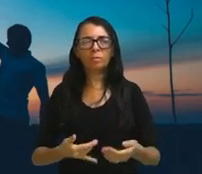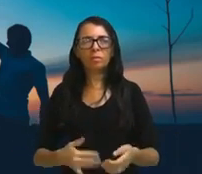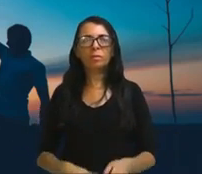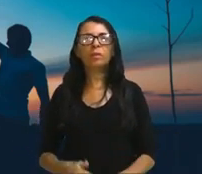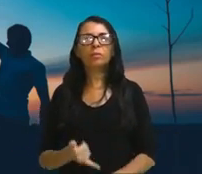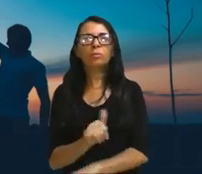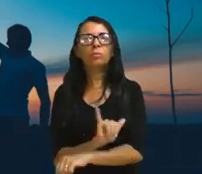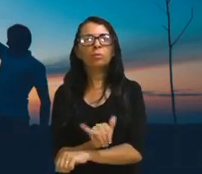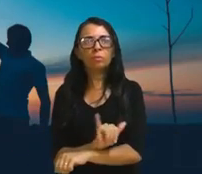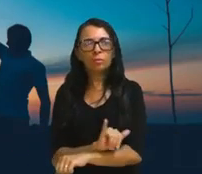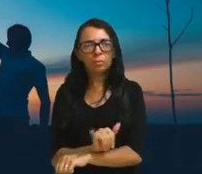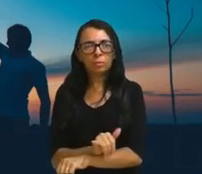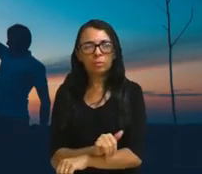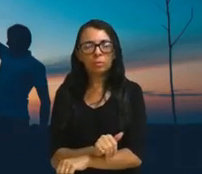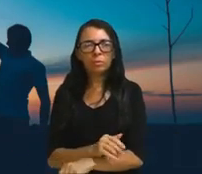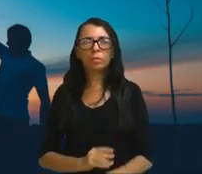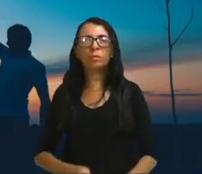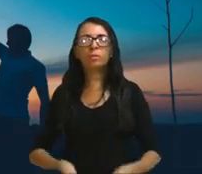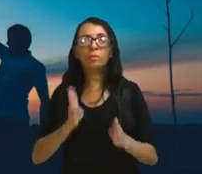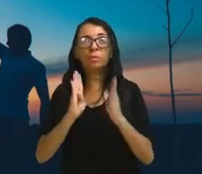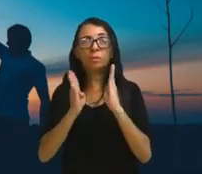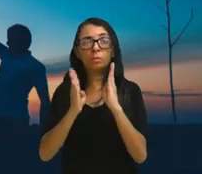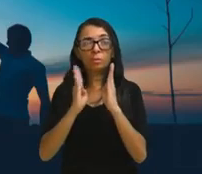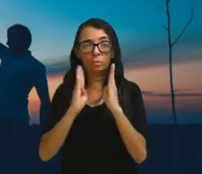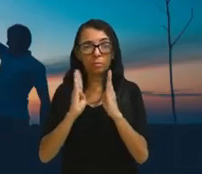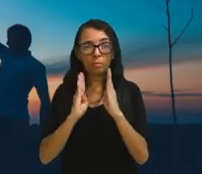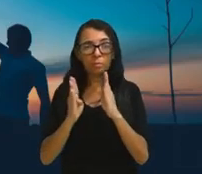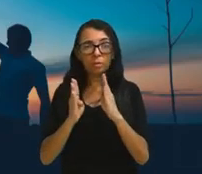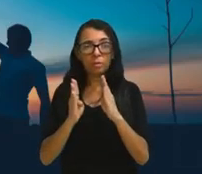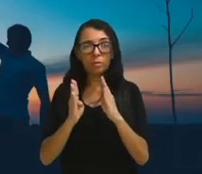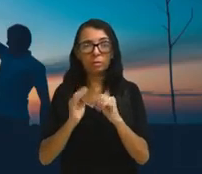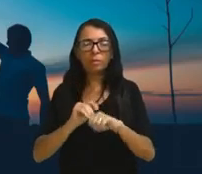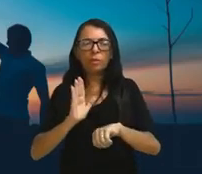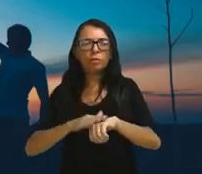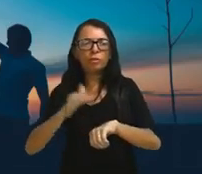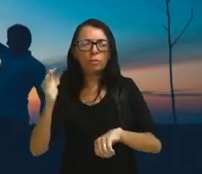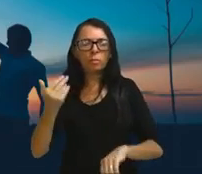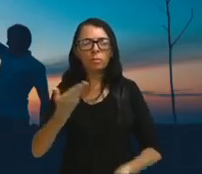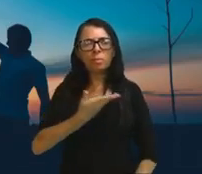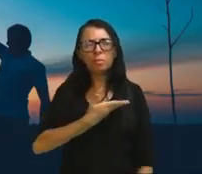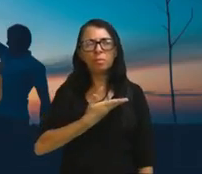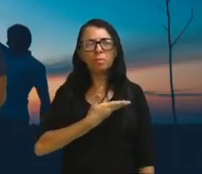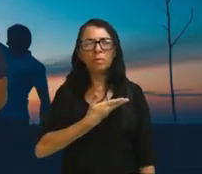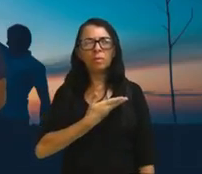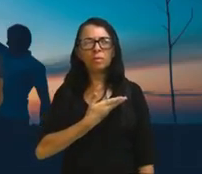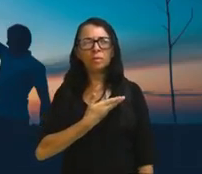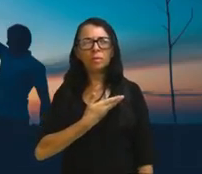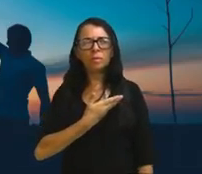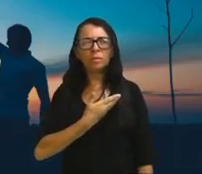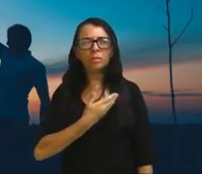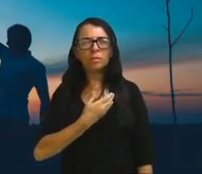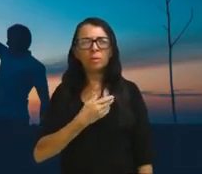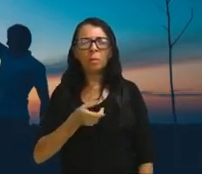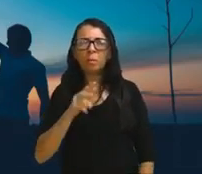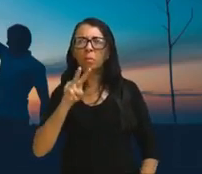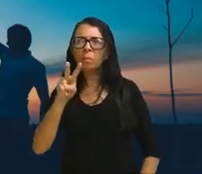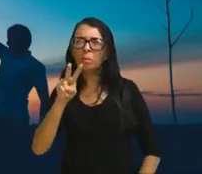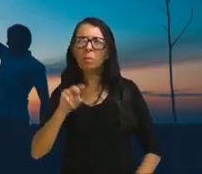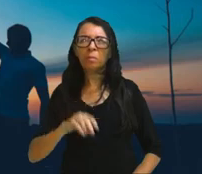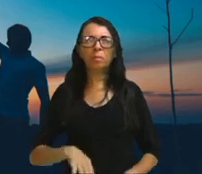para compartilhar com outras pessoas do seu convívio, do seu relacionamento, para que outros também